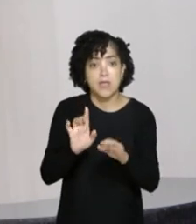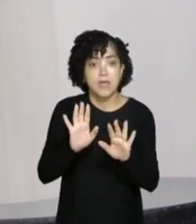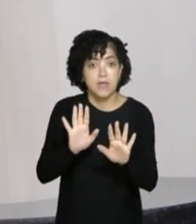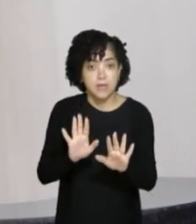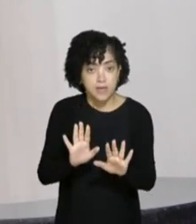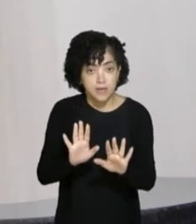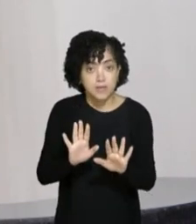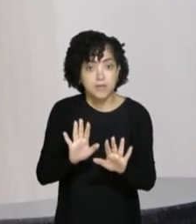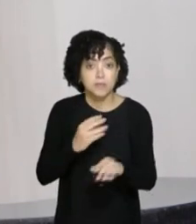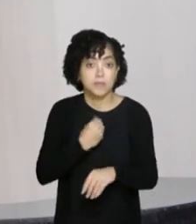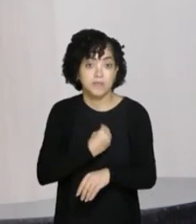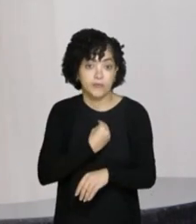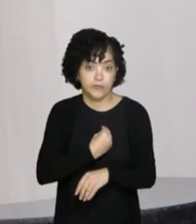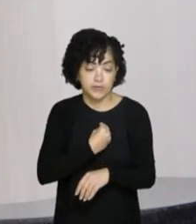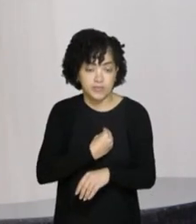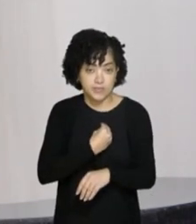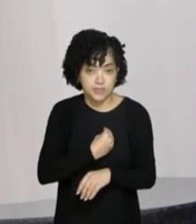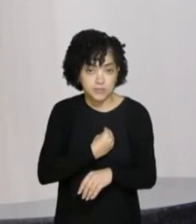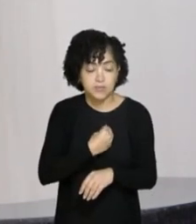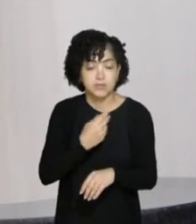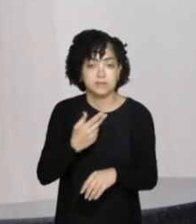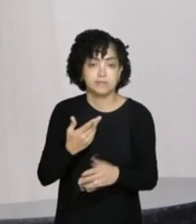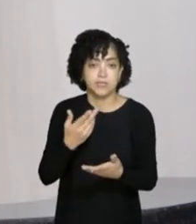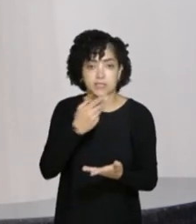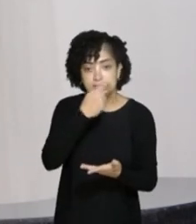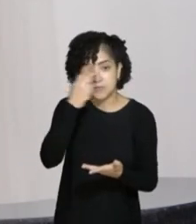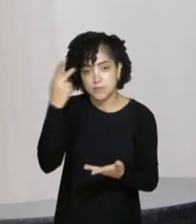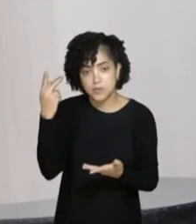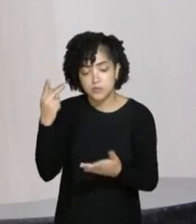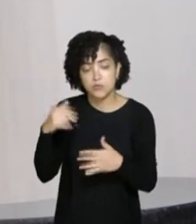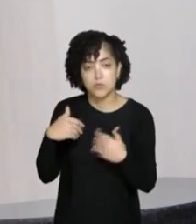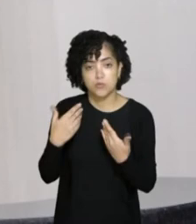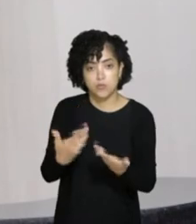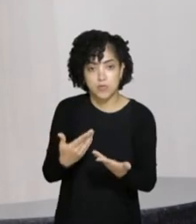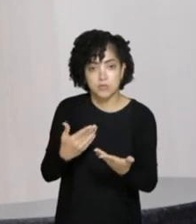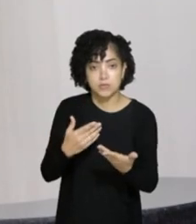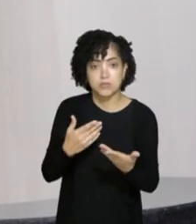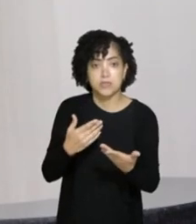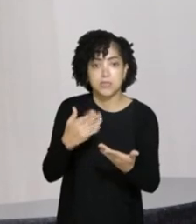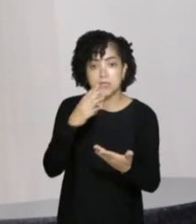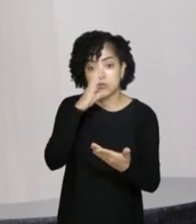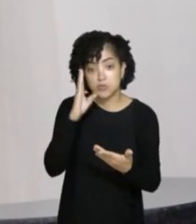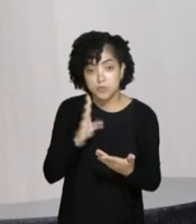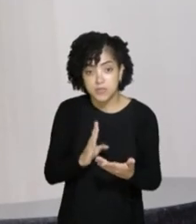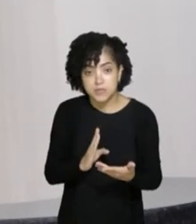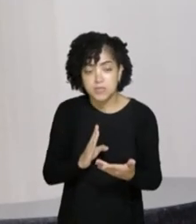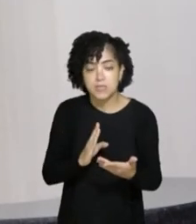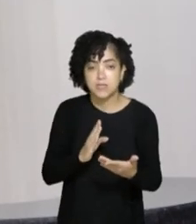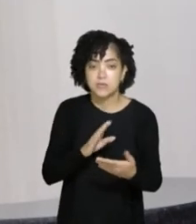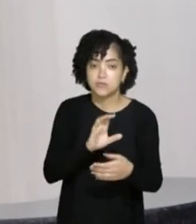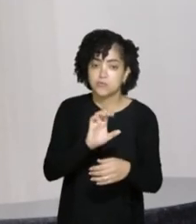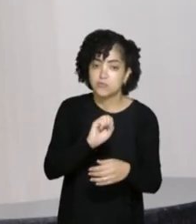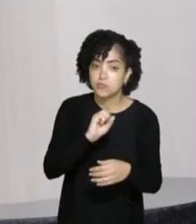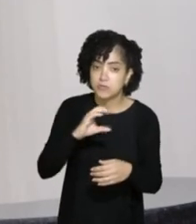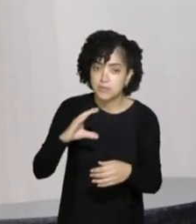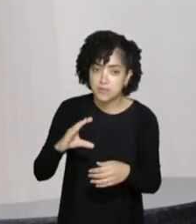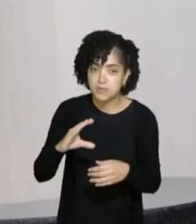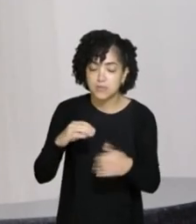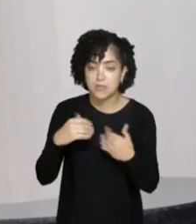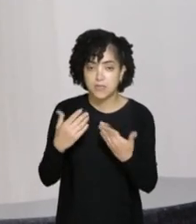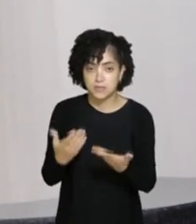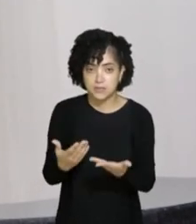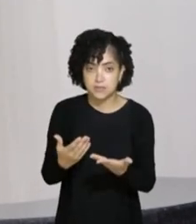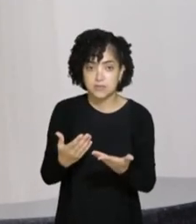pela vida das pessoas, pela vida dos brasileiros, dos catarinenses, que fica em condição